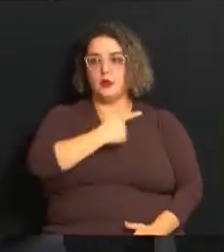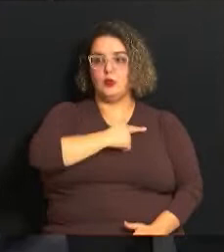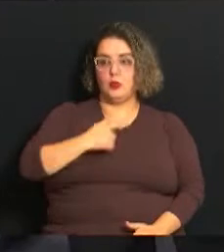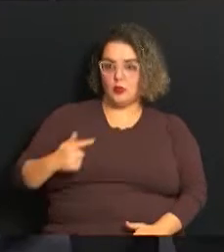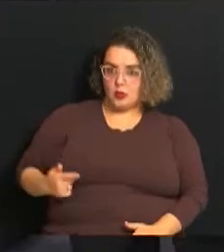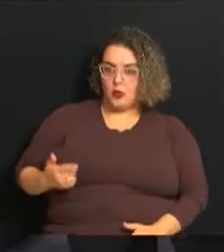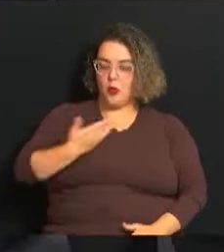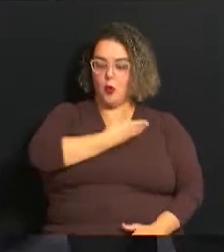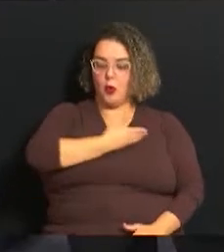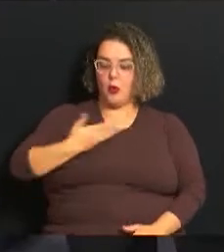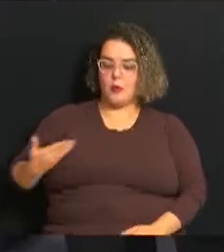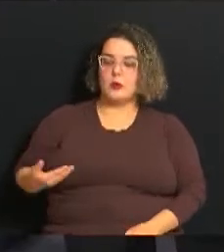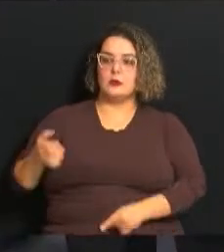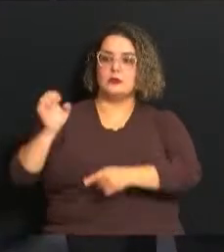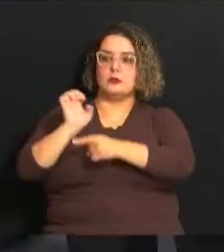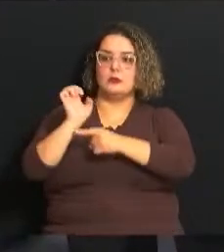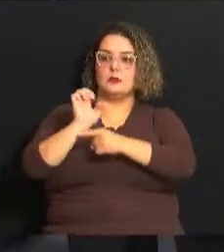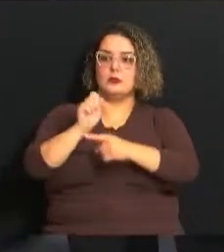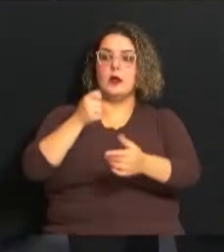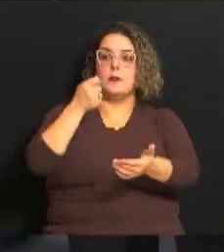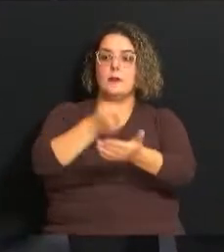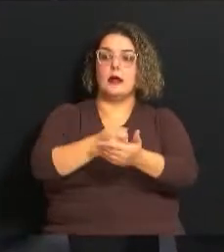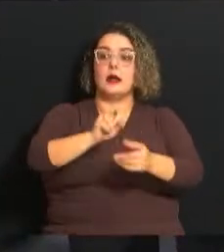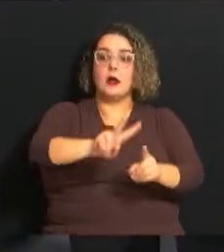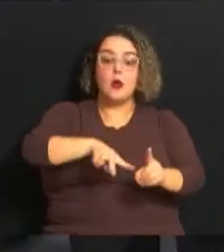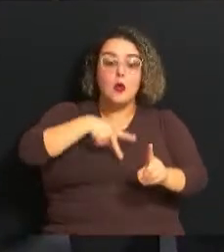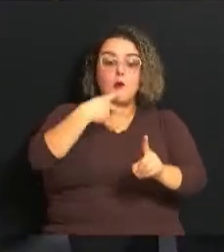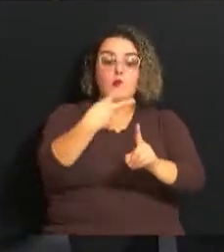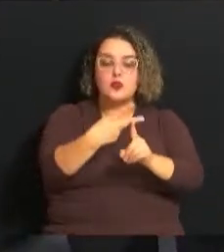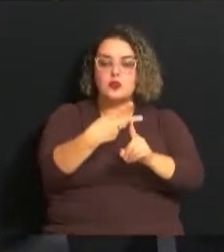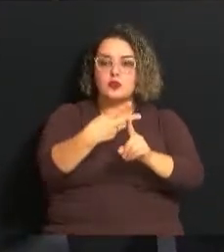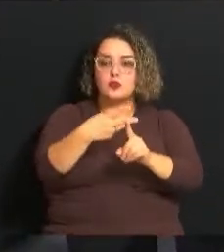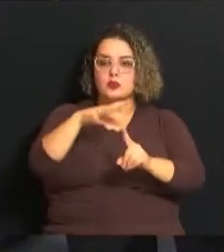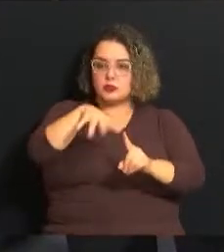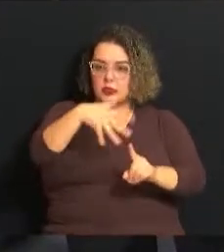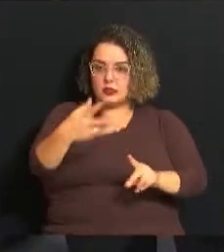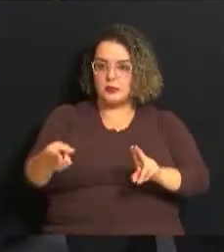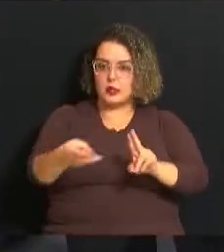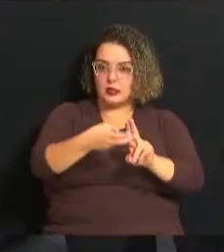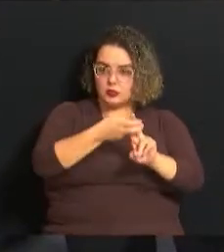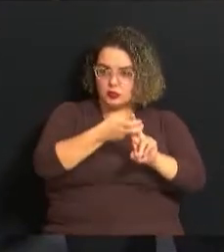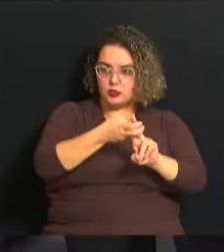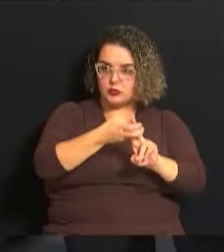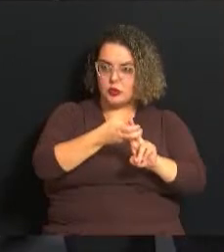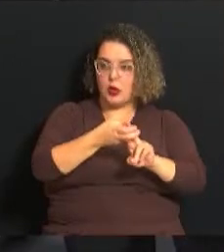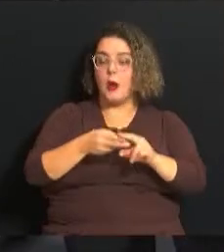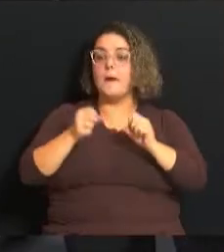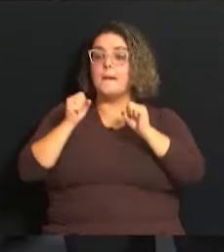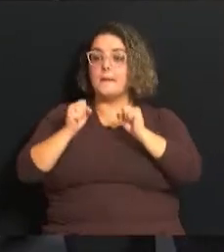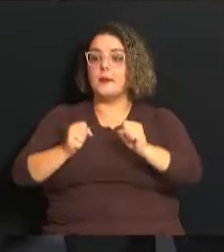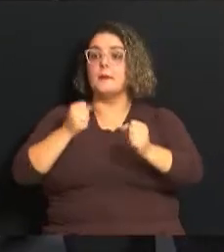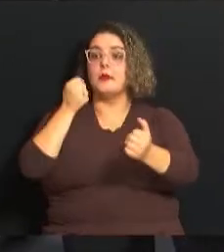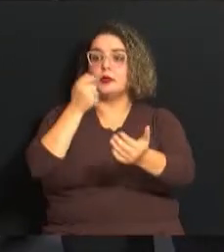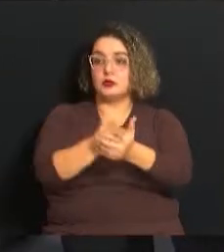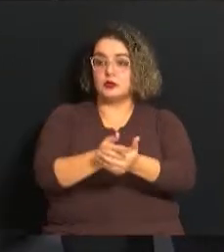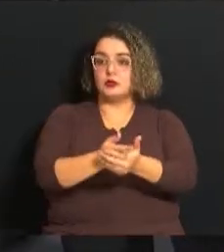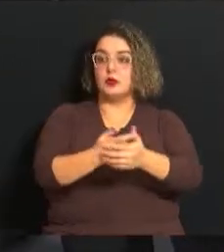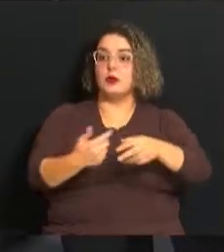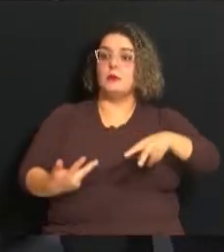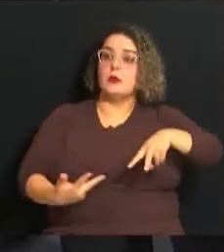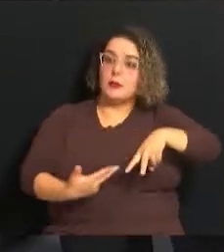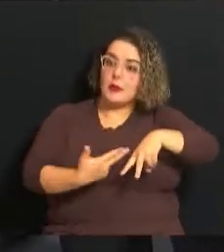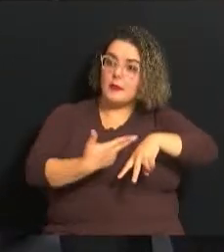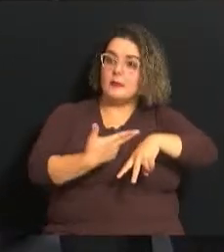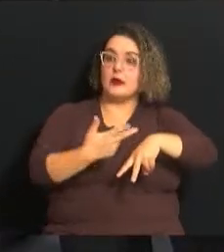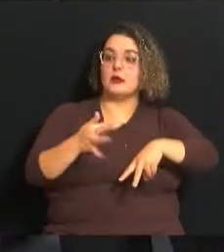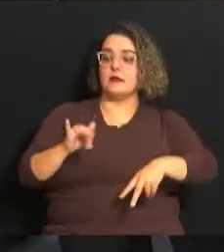vai pagar o dobro da tabela SUS, para poder comprar cirurgia na rede